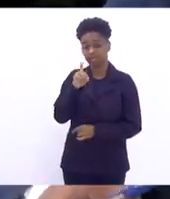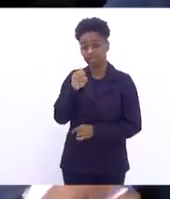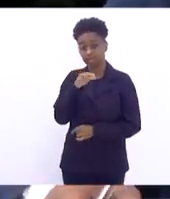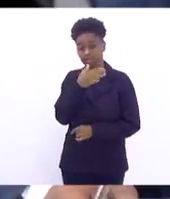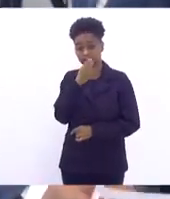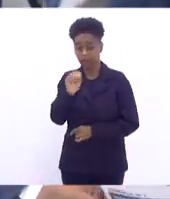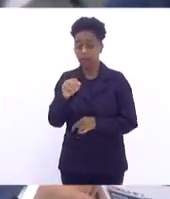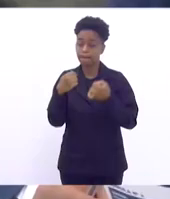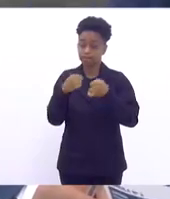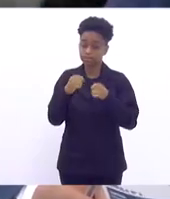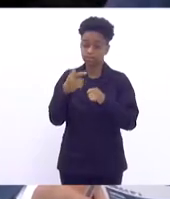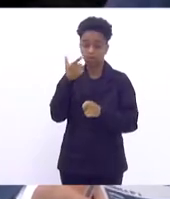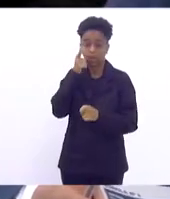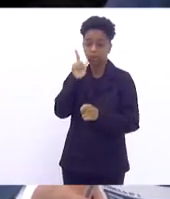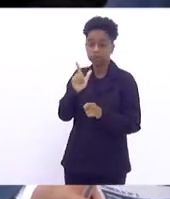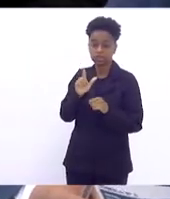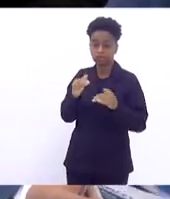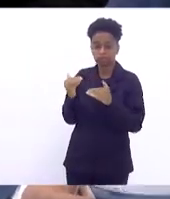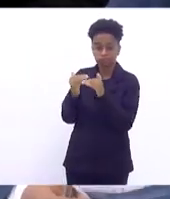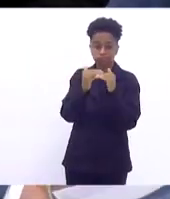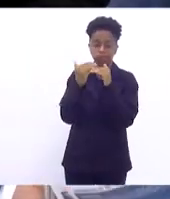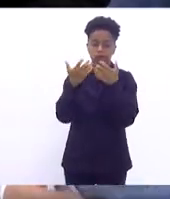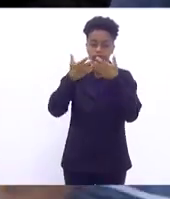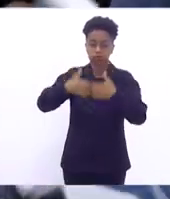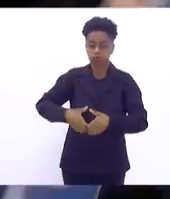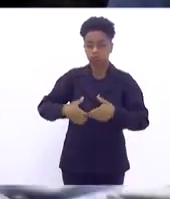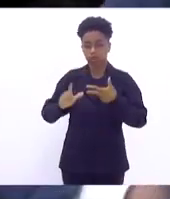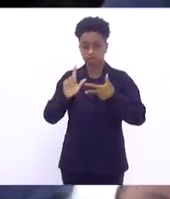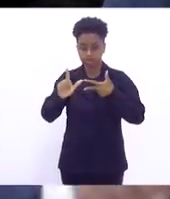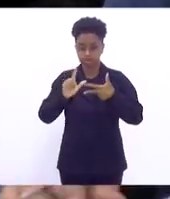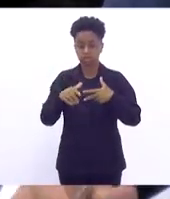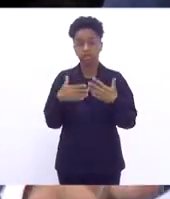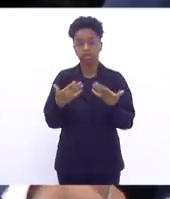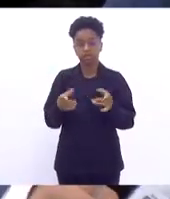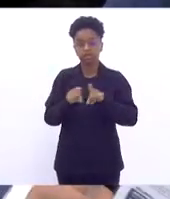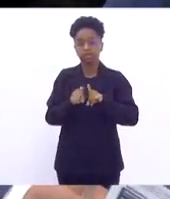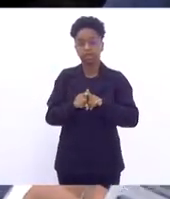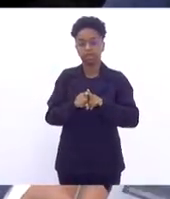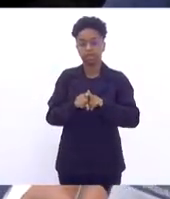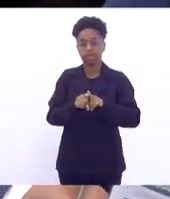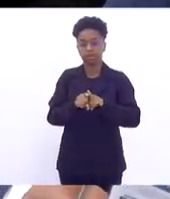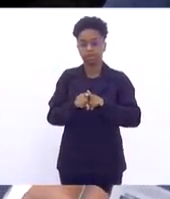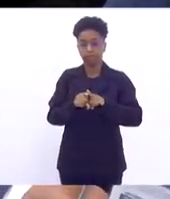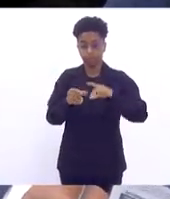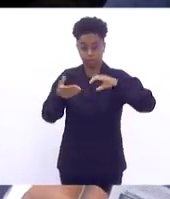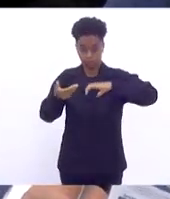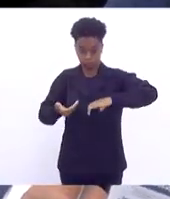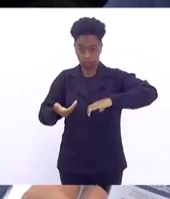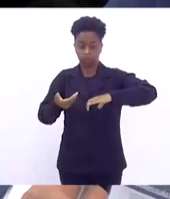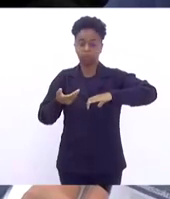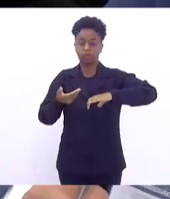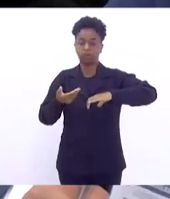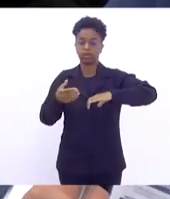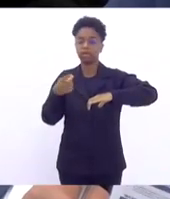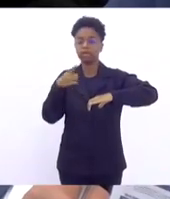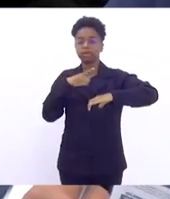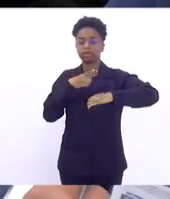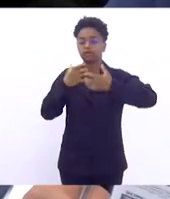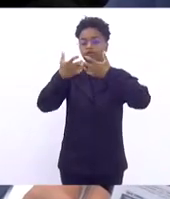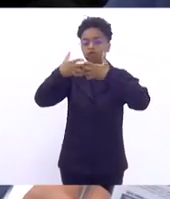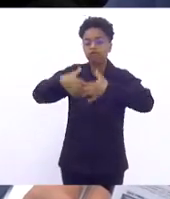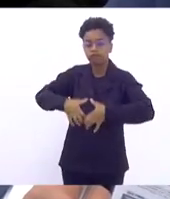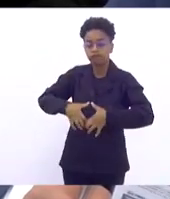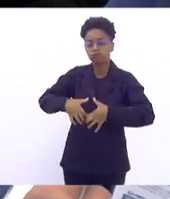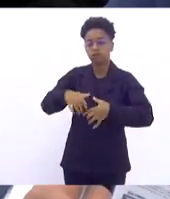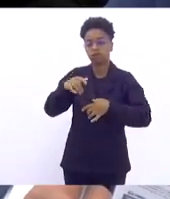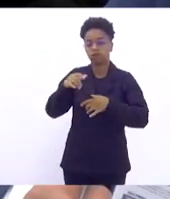princípio da simetria inclusive no funcionamento do legislativo e lá na Câmara Federal no Congresso Nacional ou funcionamento